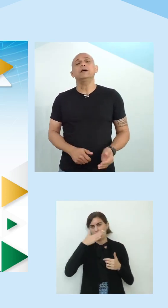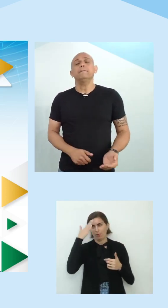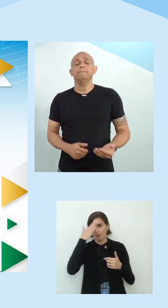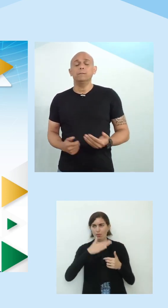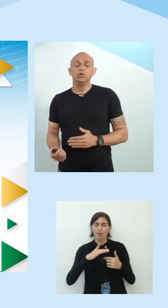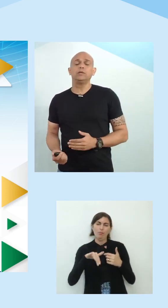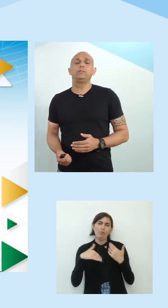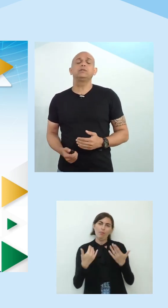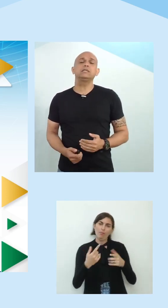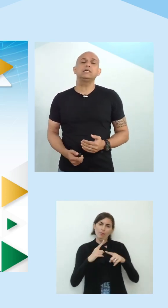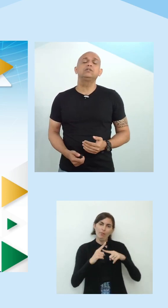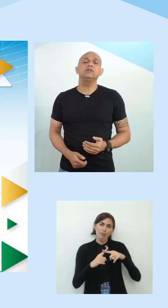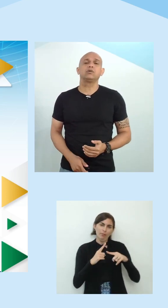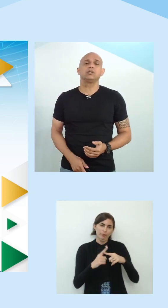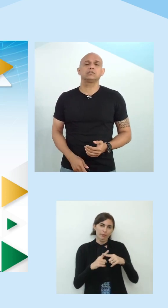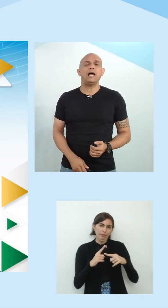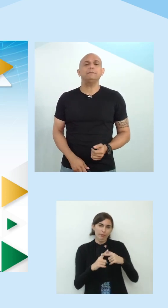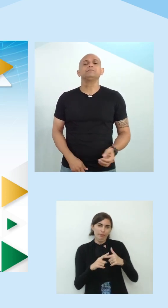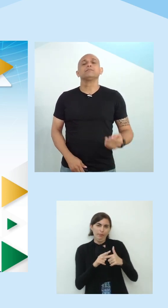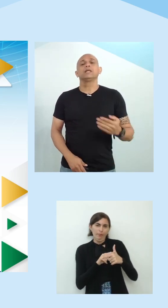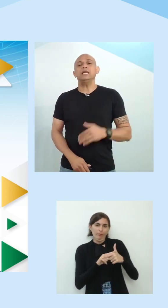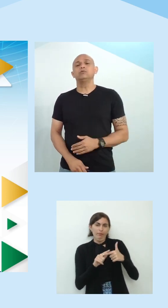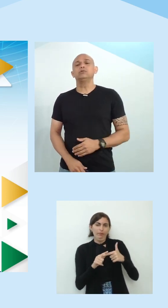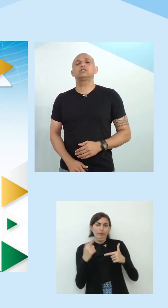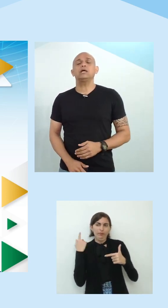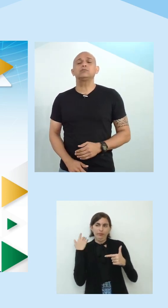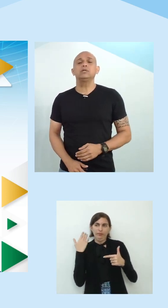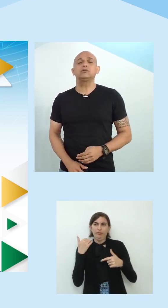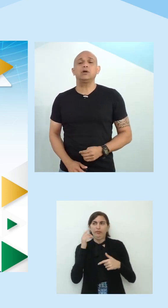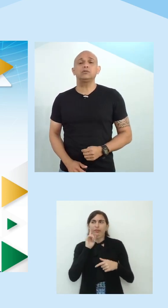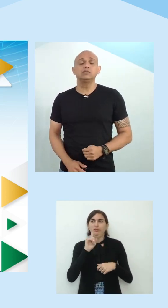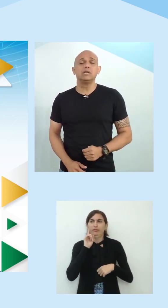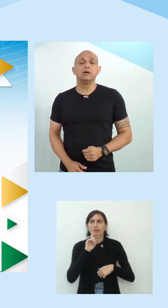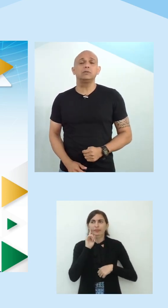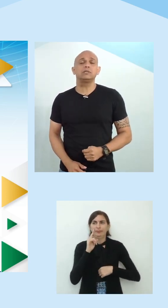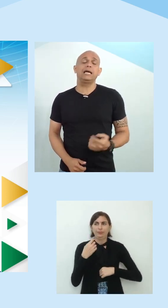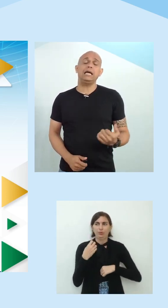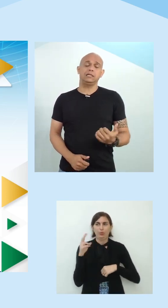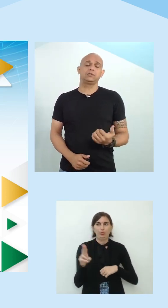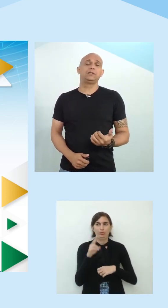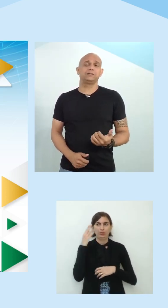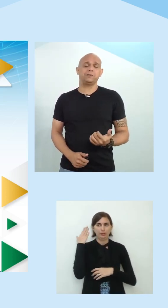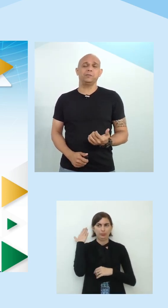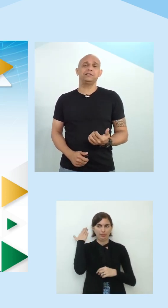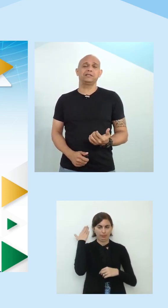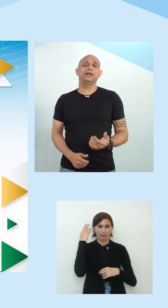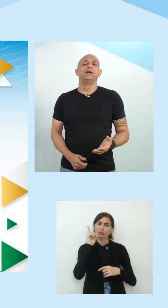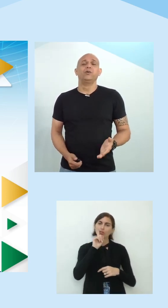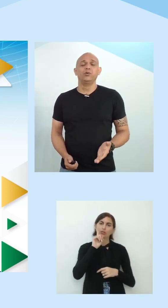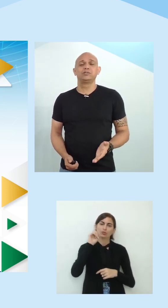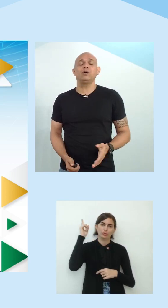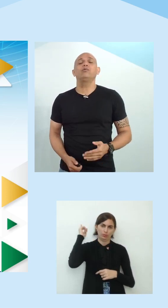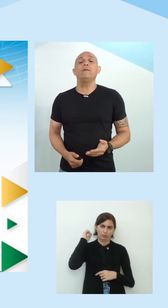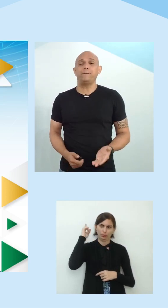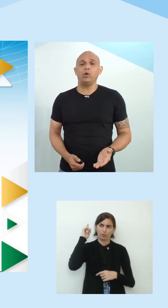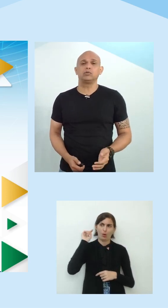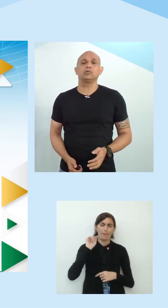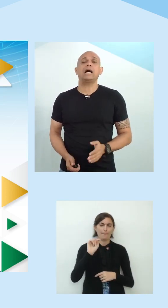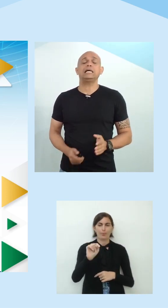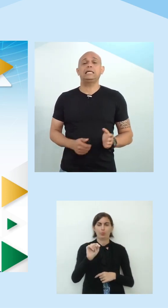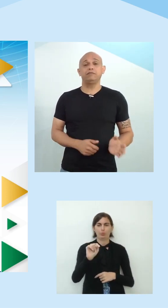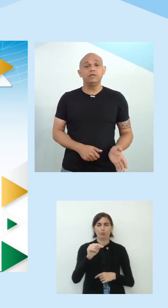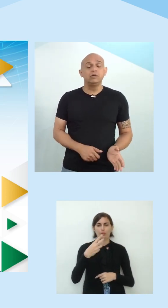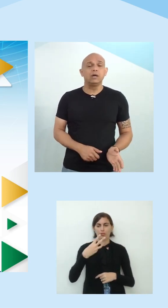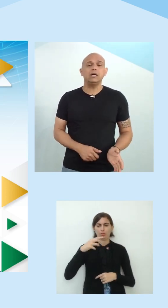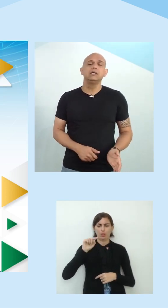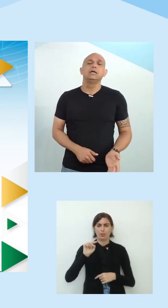foi múltiplo dessas divisões, tá? E nos Estados Unidos nós usamos, eles principalmente, né, usam o ponto.